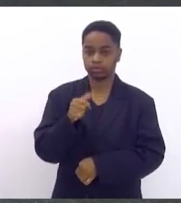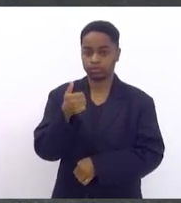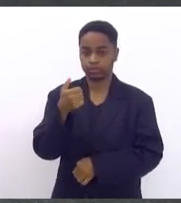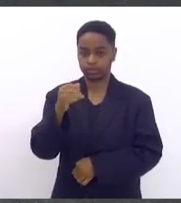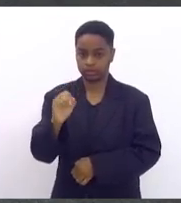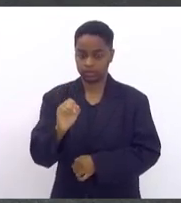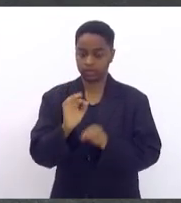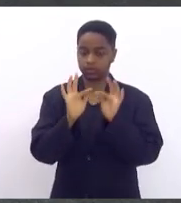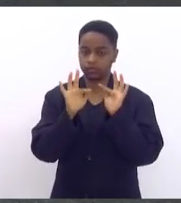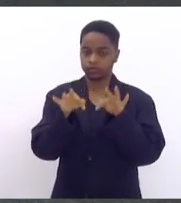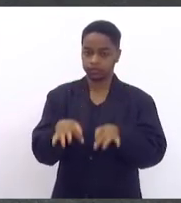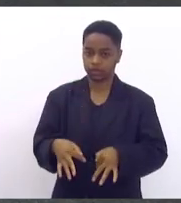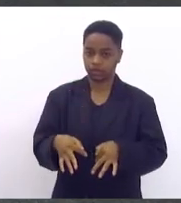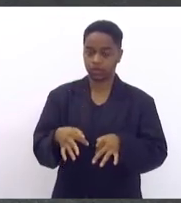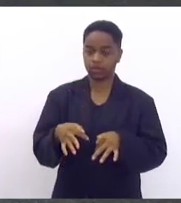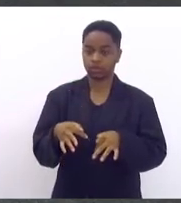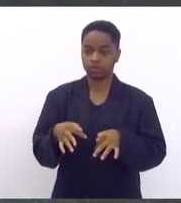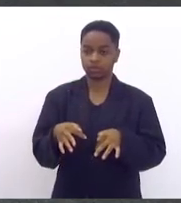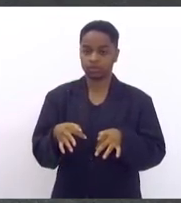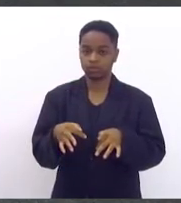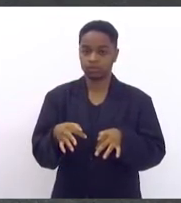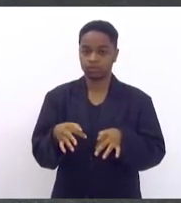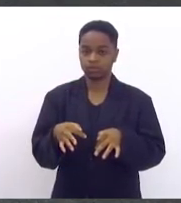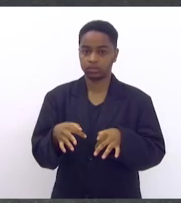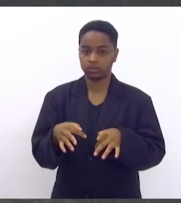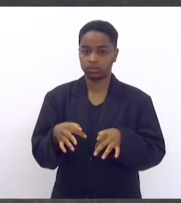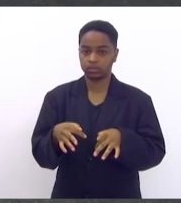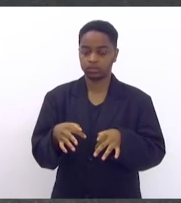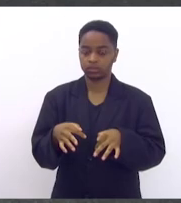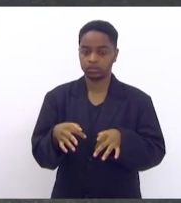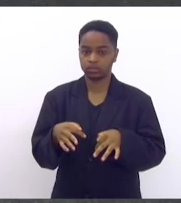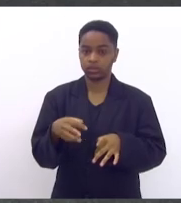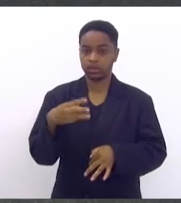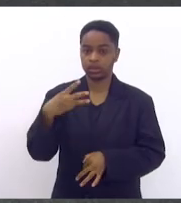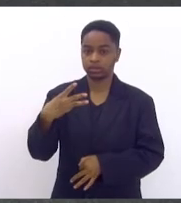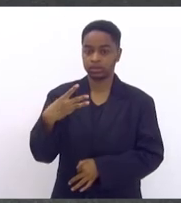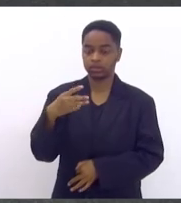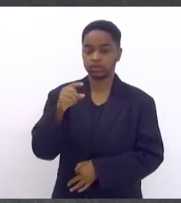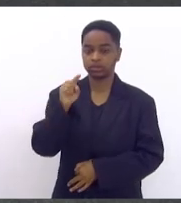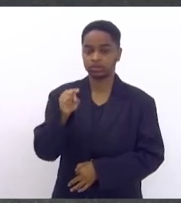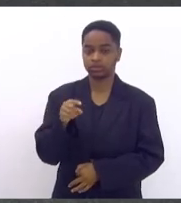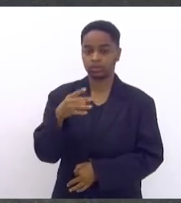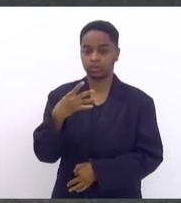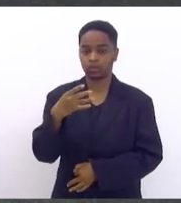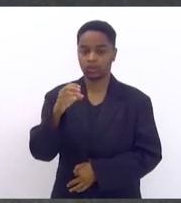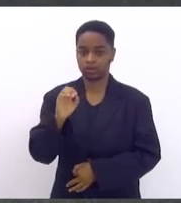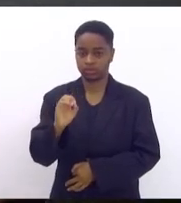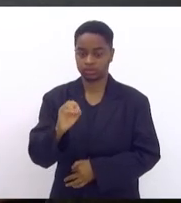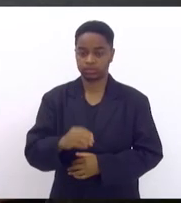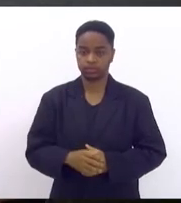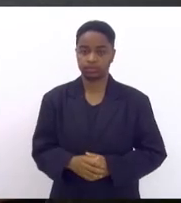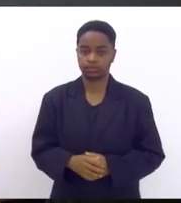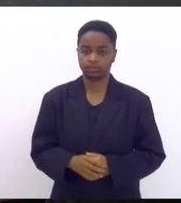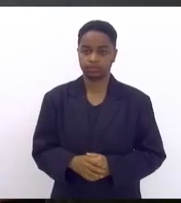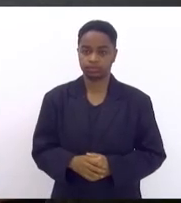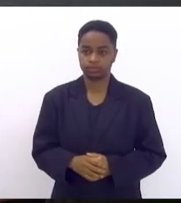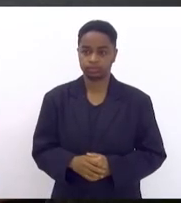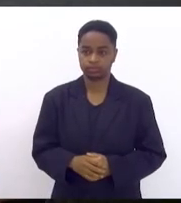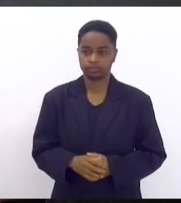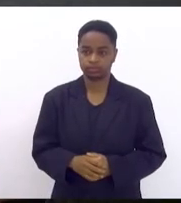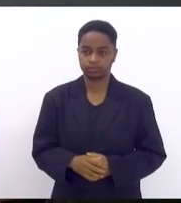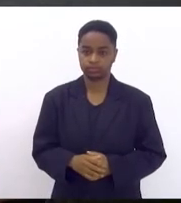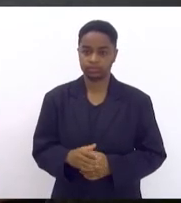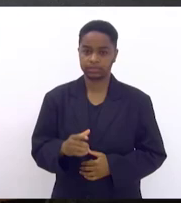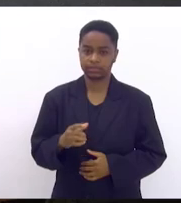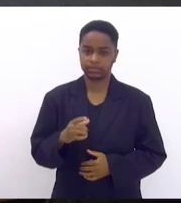e encerrou-se às 15 horas e 40 minutos. Centésima, viu?